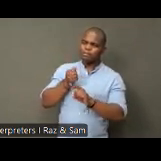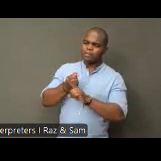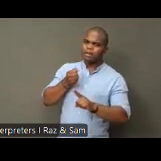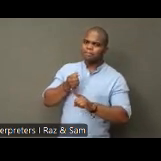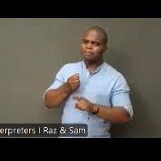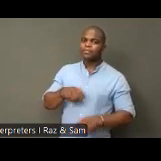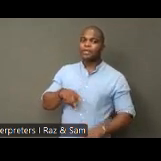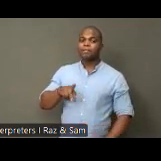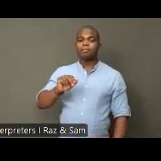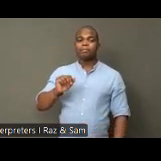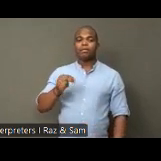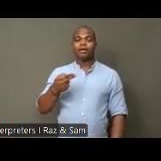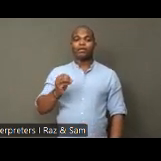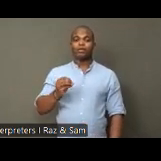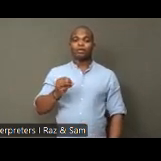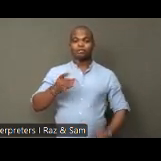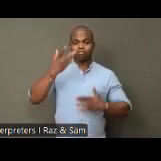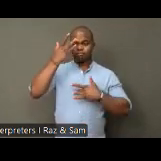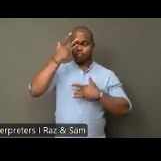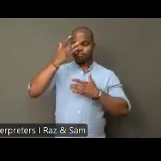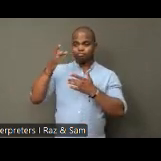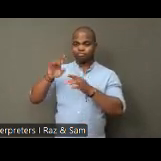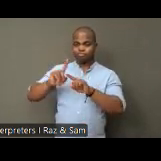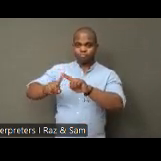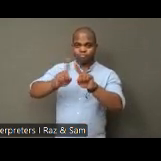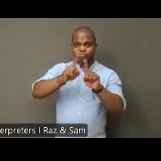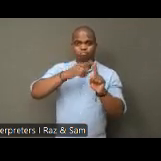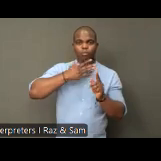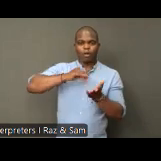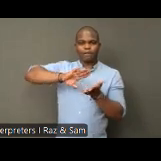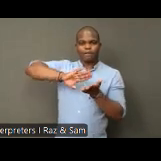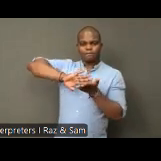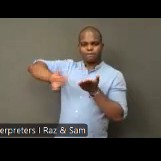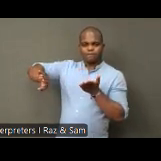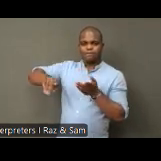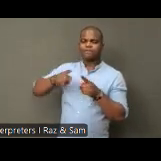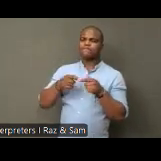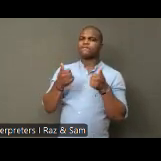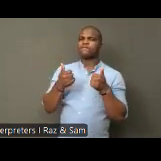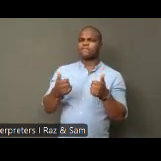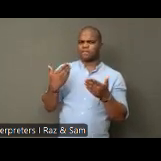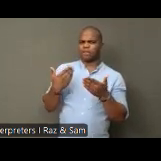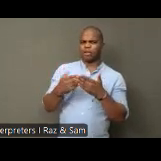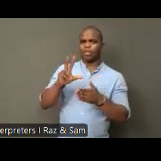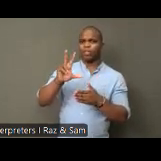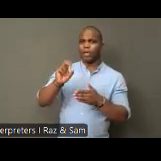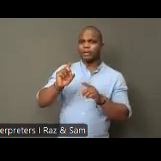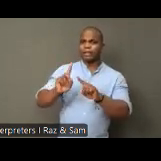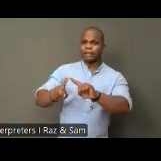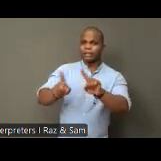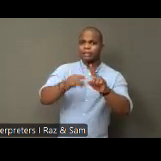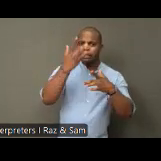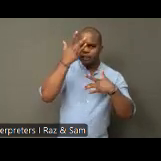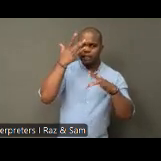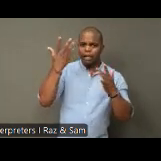isso que a iniciativa de eliminação da OPAS estabeleceu a meta de eliminar mais de 30 doenças transmissíveis e